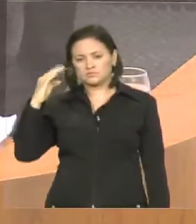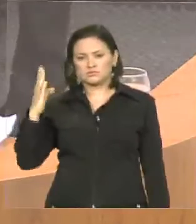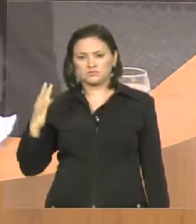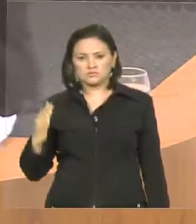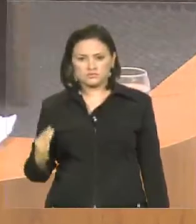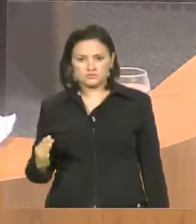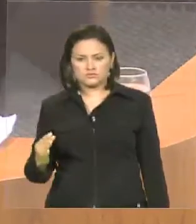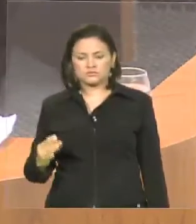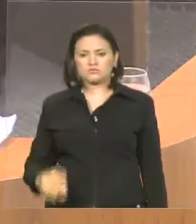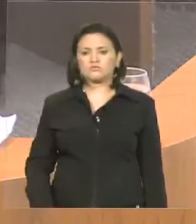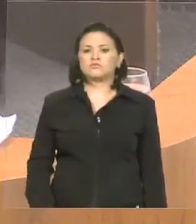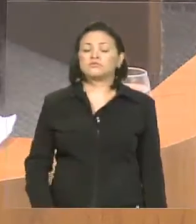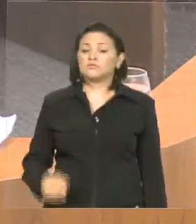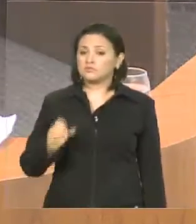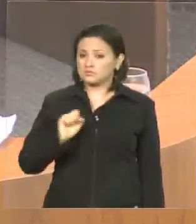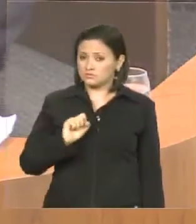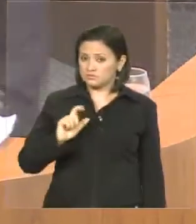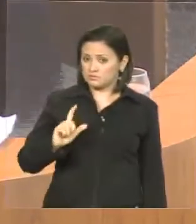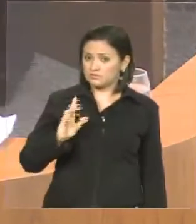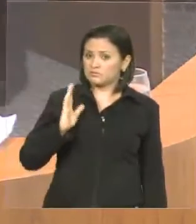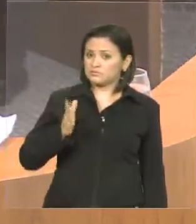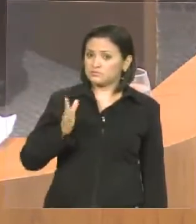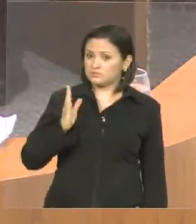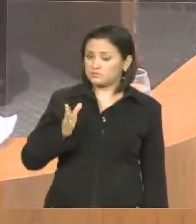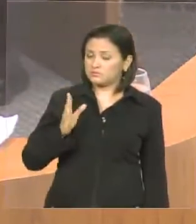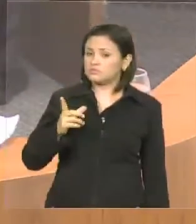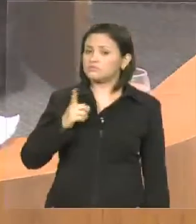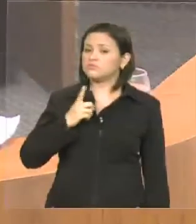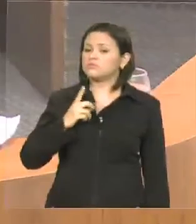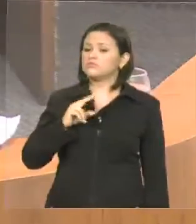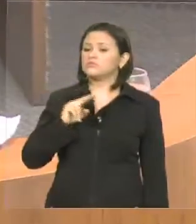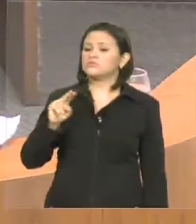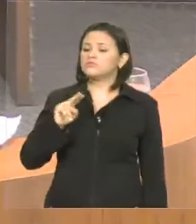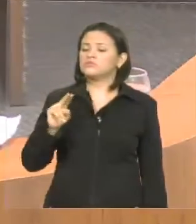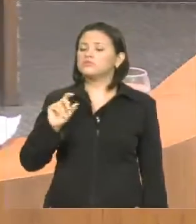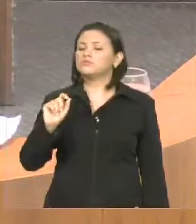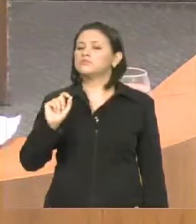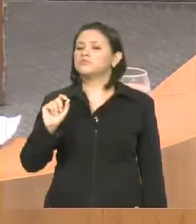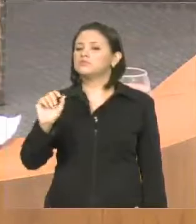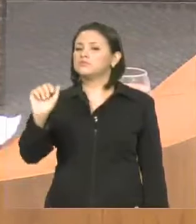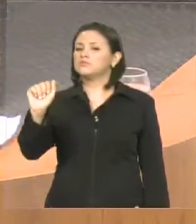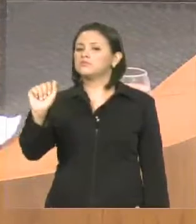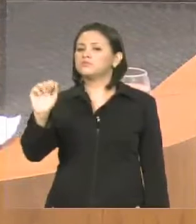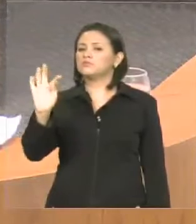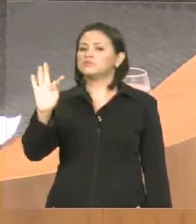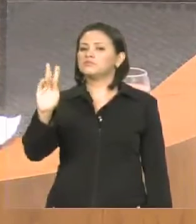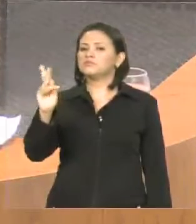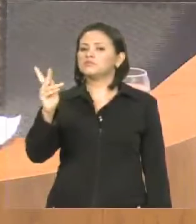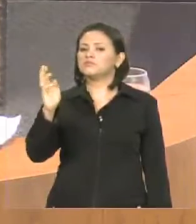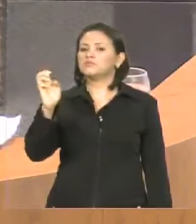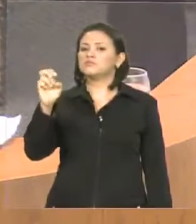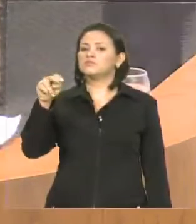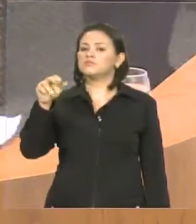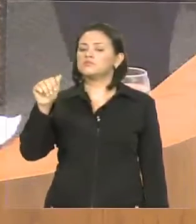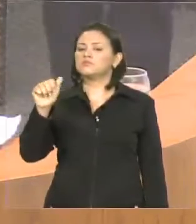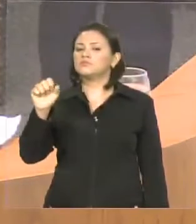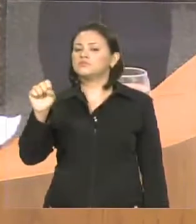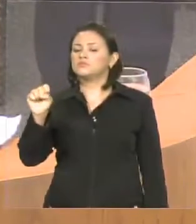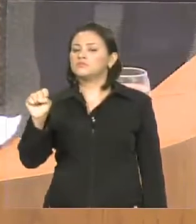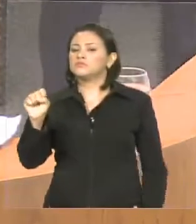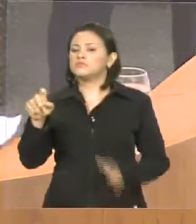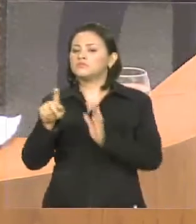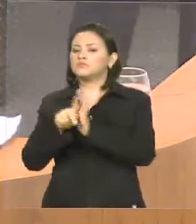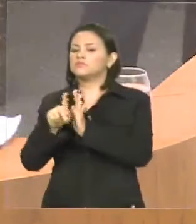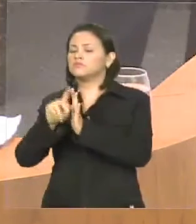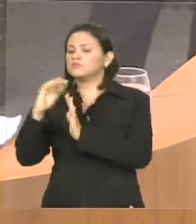foi, inclusive, chamada Atenas do Brasil. E nós éramos conhecidos como um povo